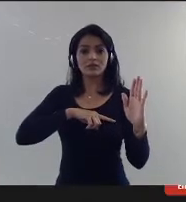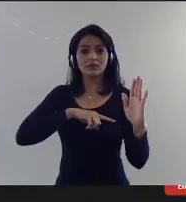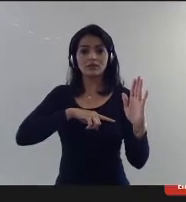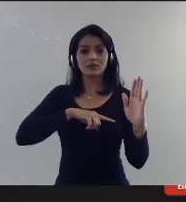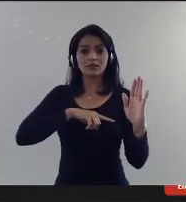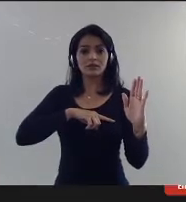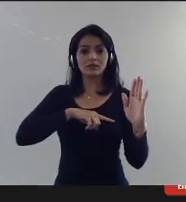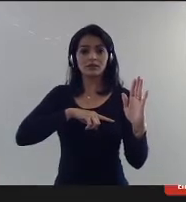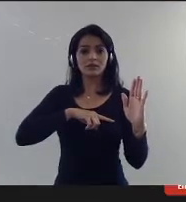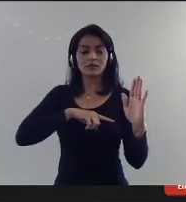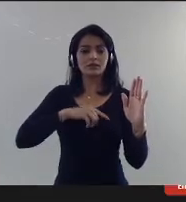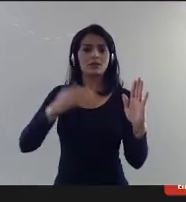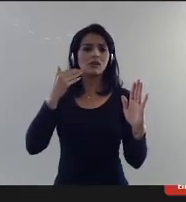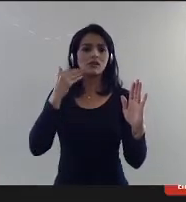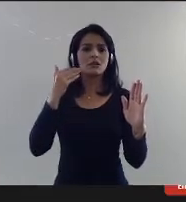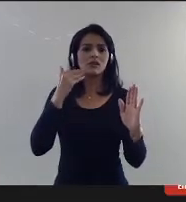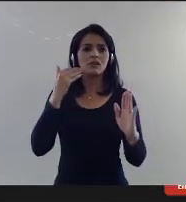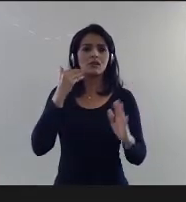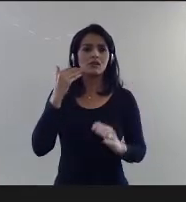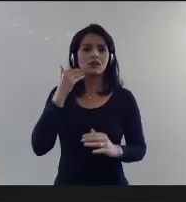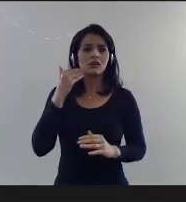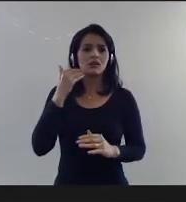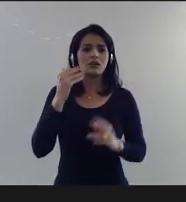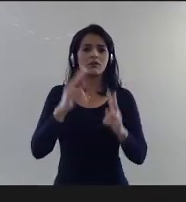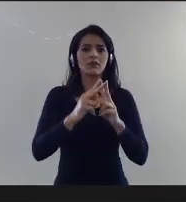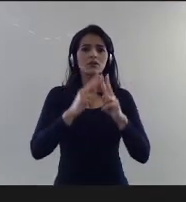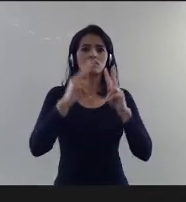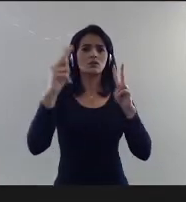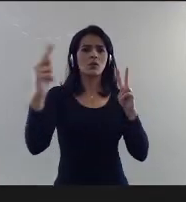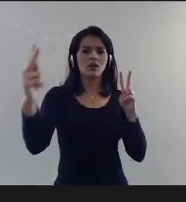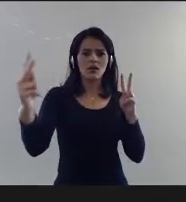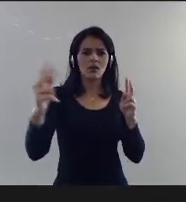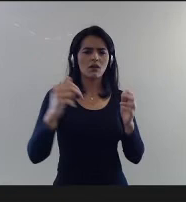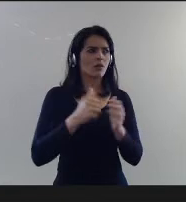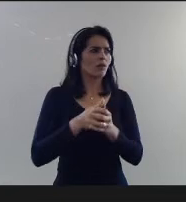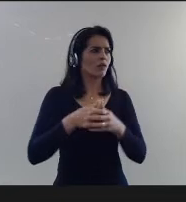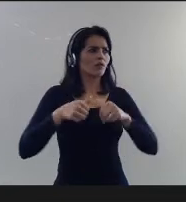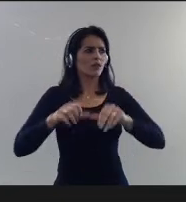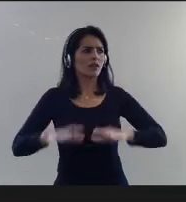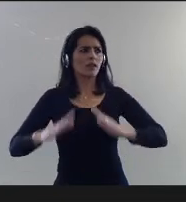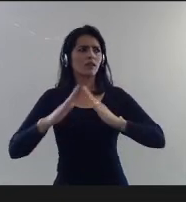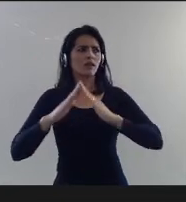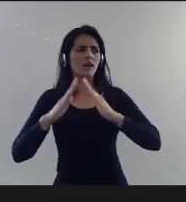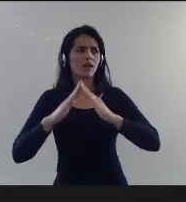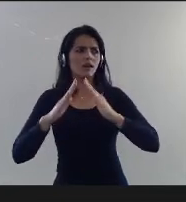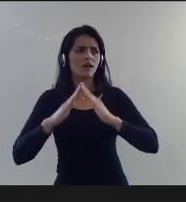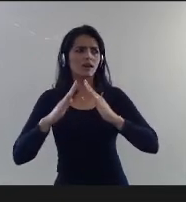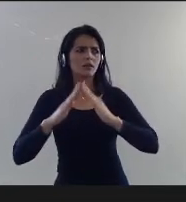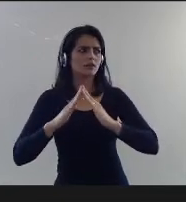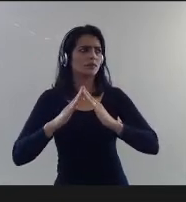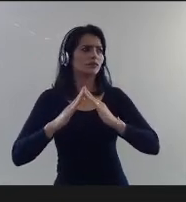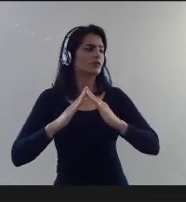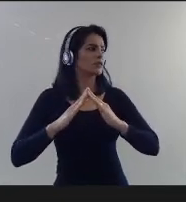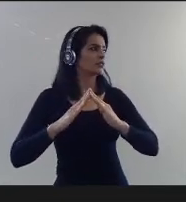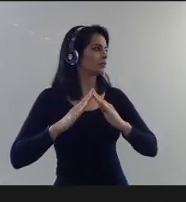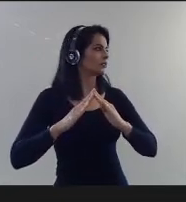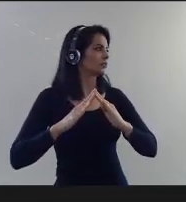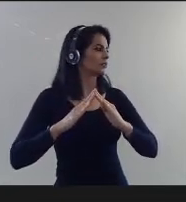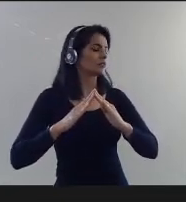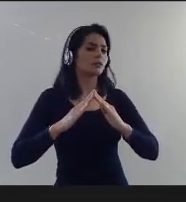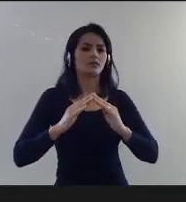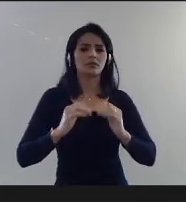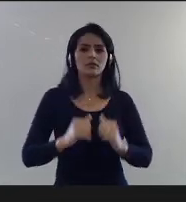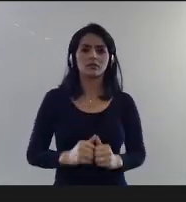temos que trabalhar aí de forma remota, em casa, né, acessando aí